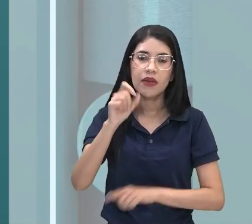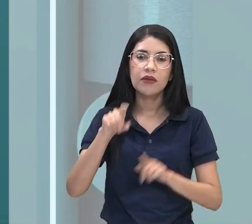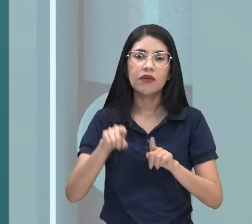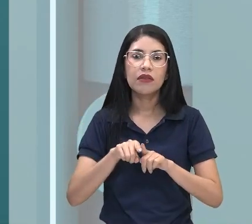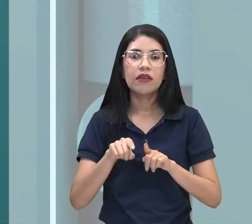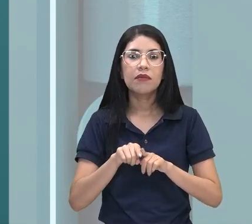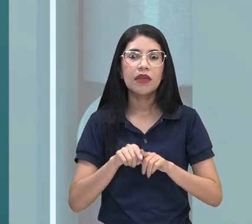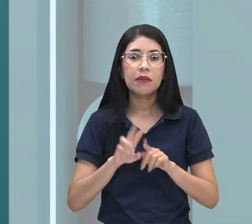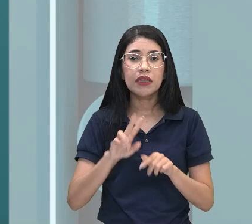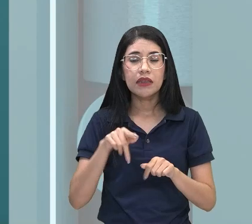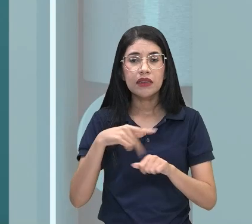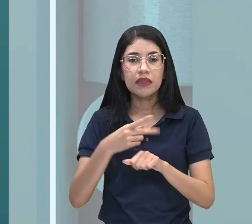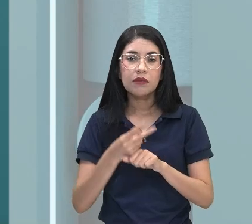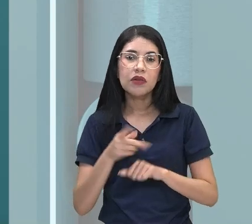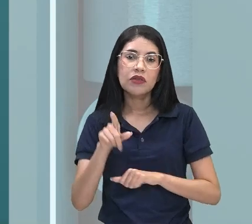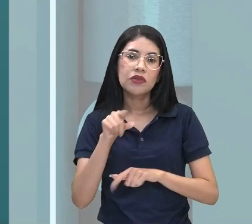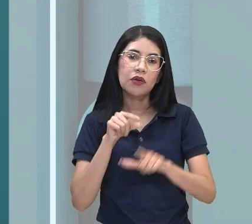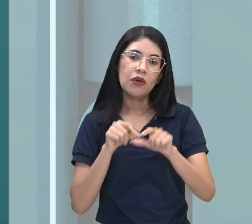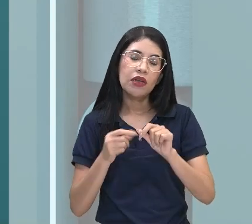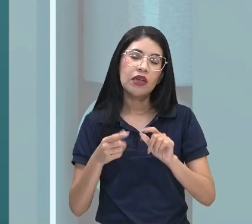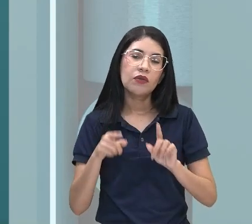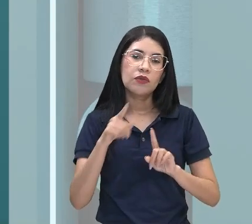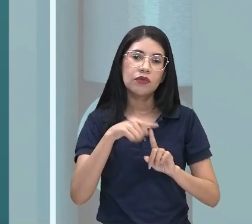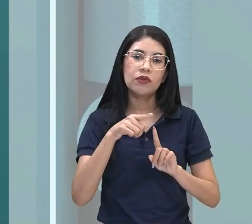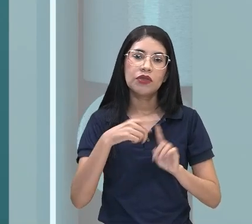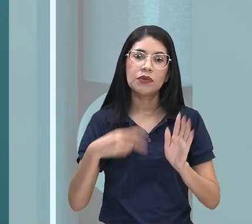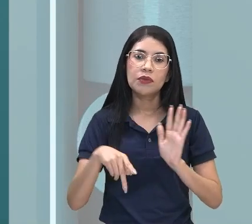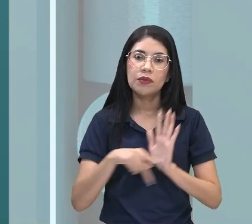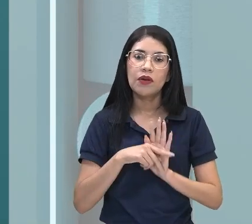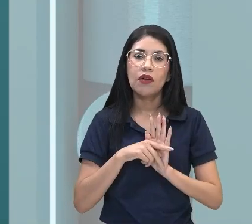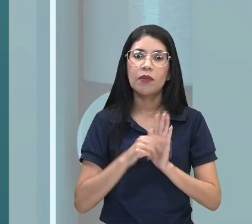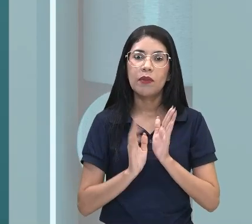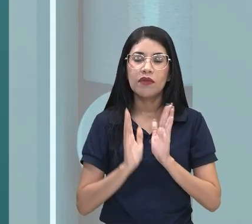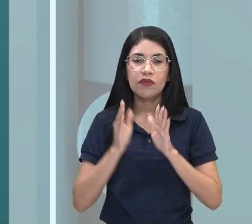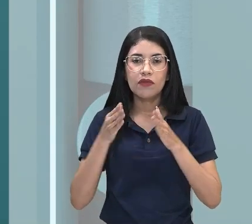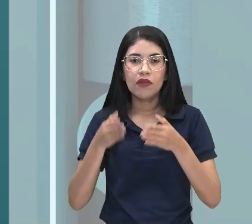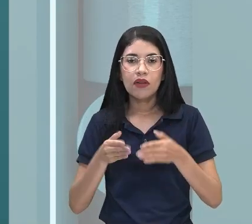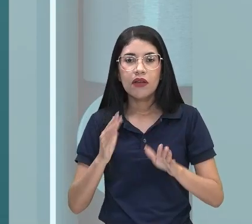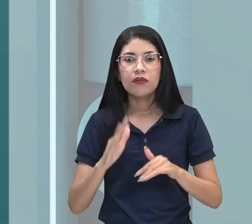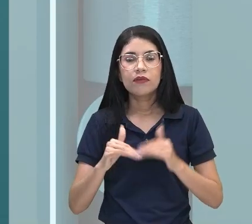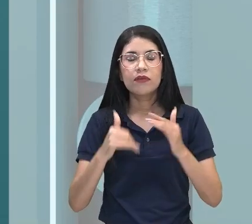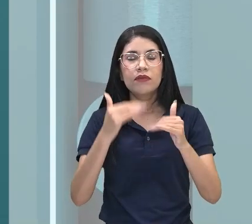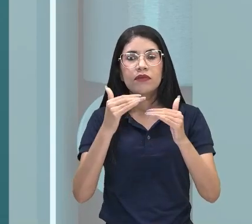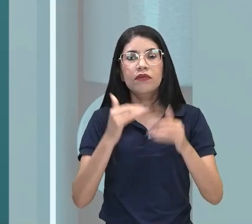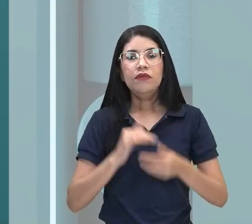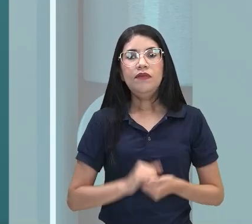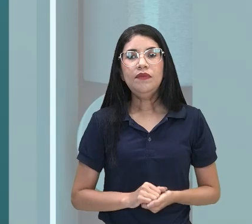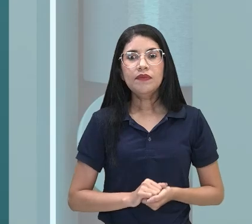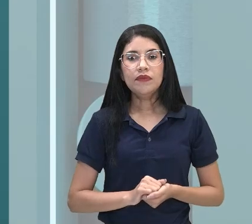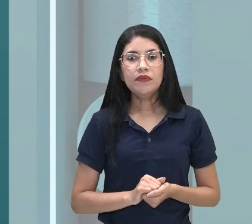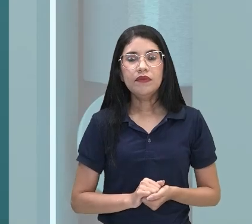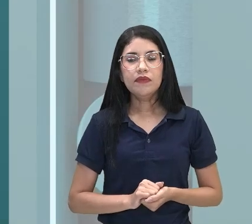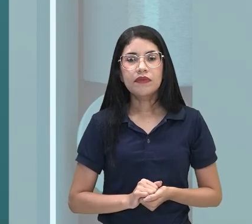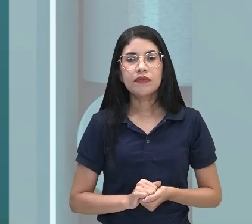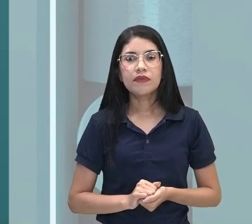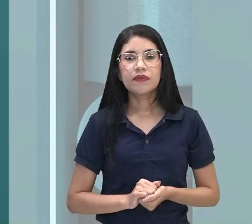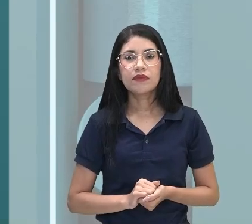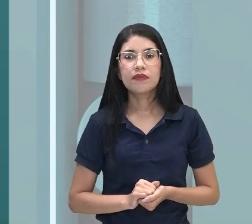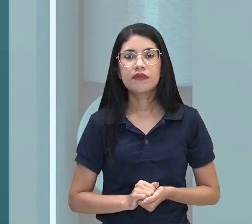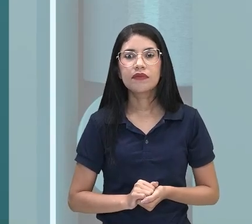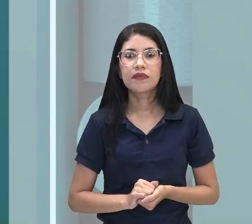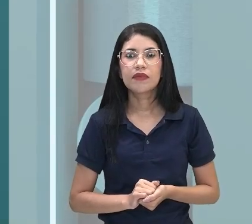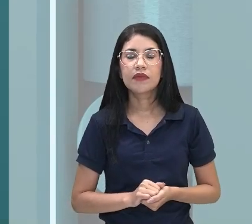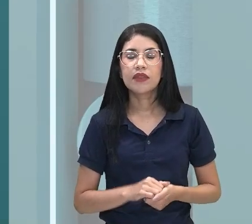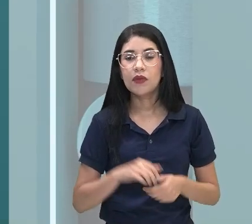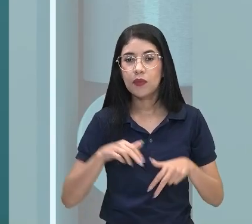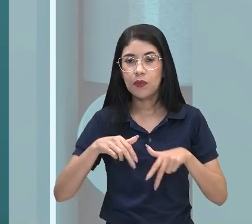daí escolherem uma modalidade específica para aprofundar o seu desenvolvimento, ok? Dito isso, o atletismo,